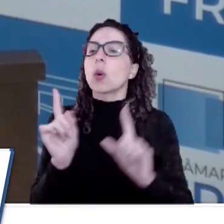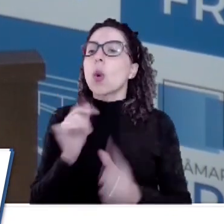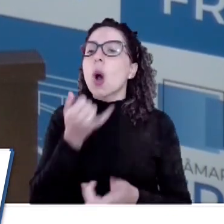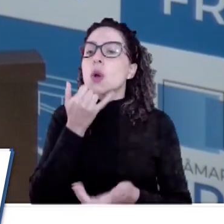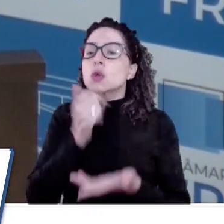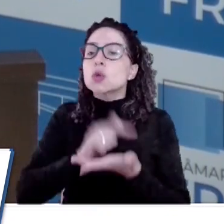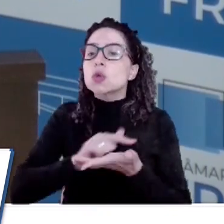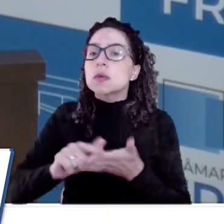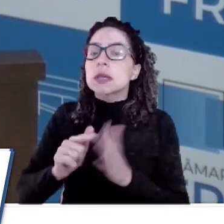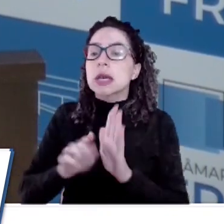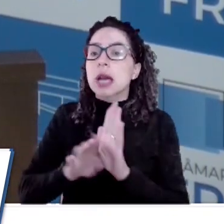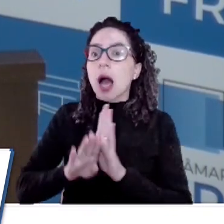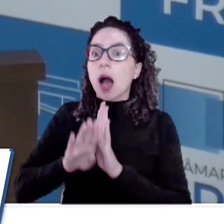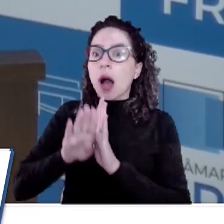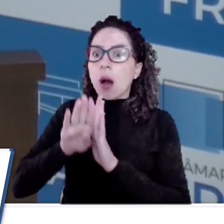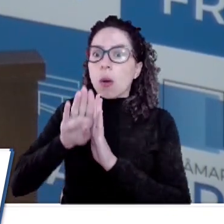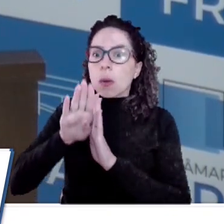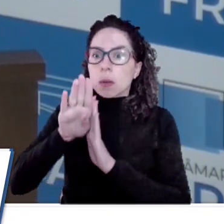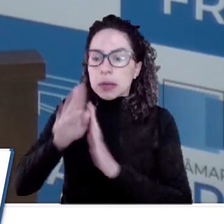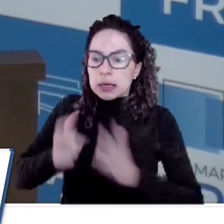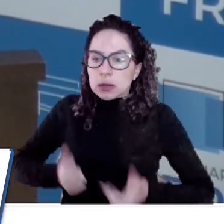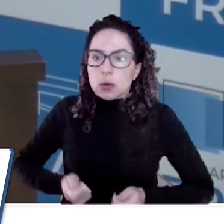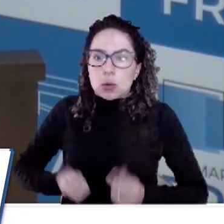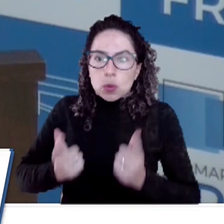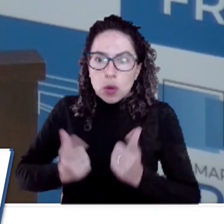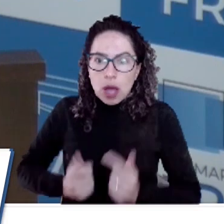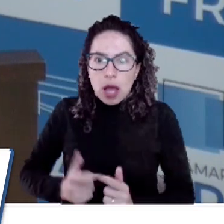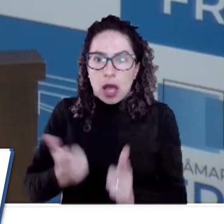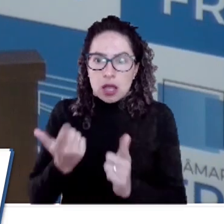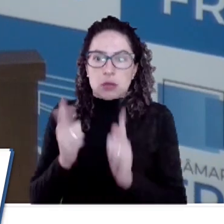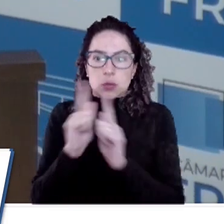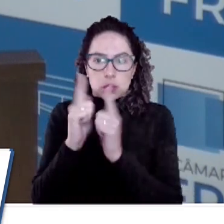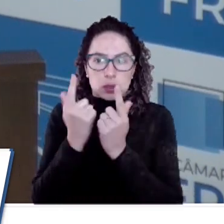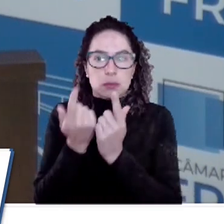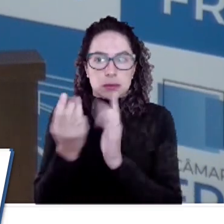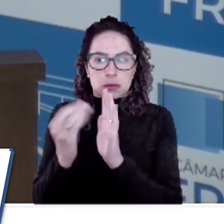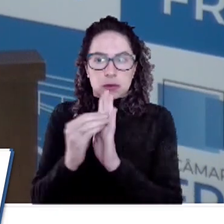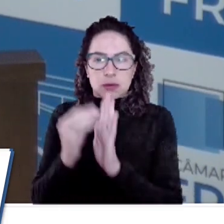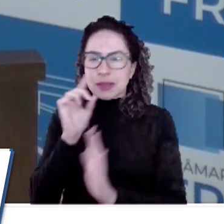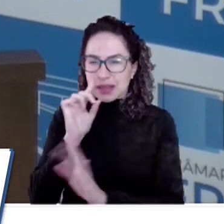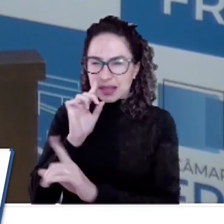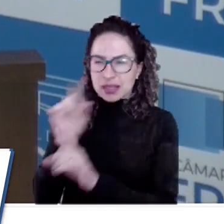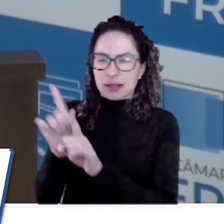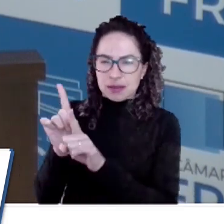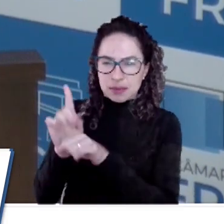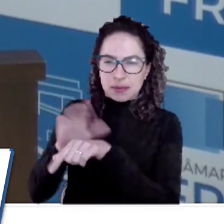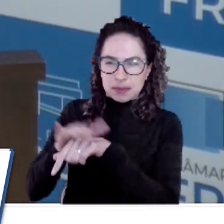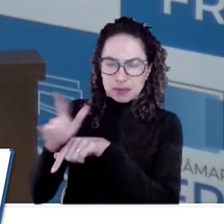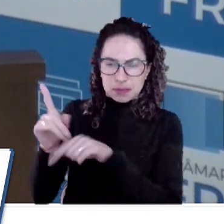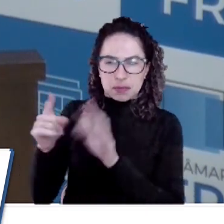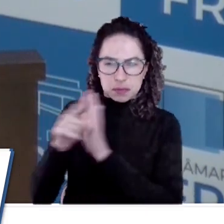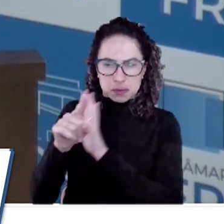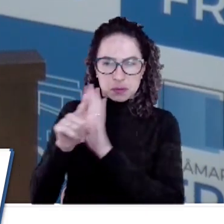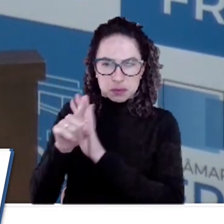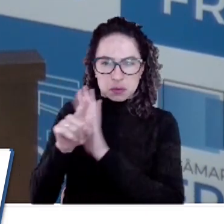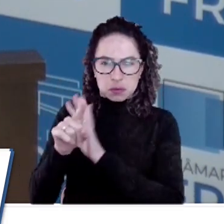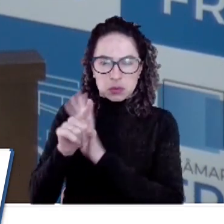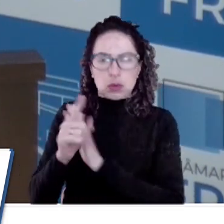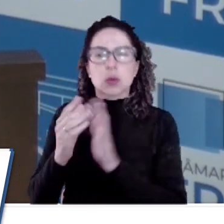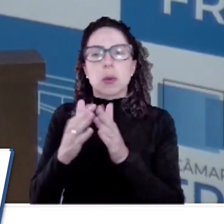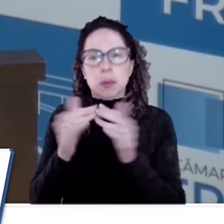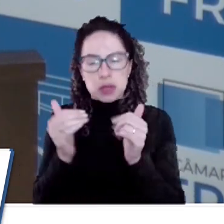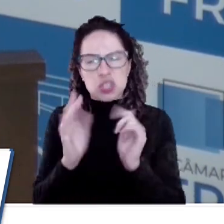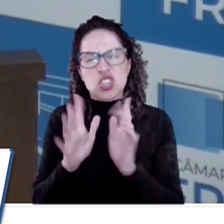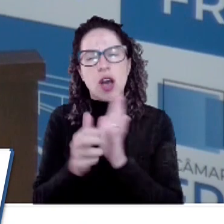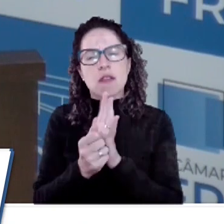o aumento tão expressivo nesses gastos que o vereador Daniel Bastos também né que solicitou vários